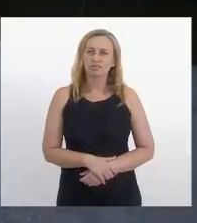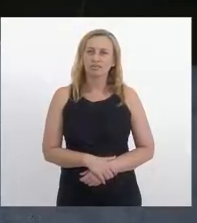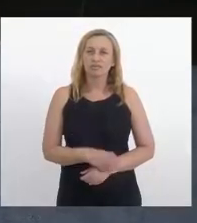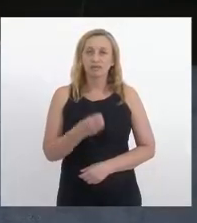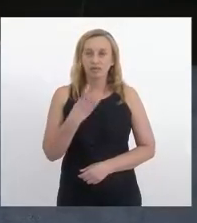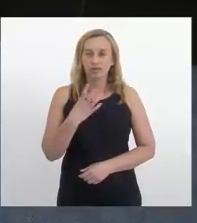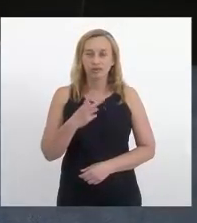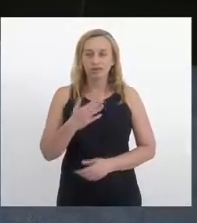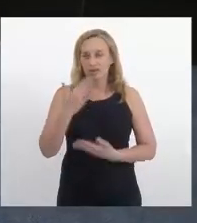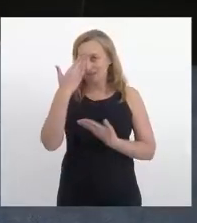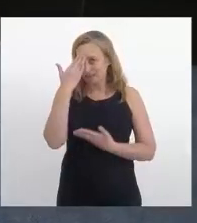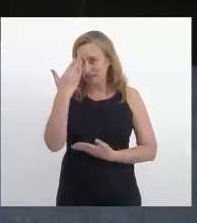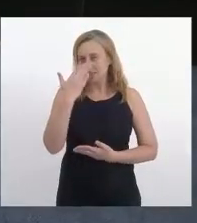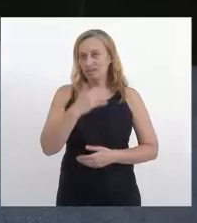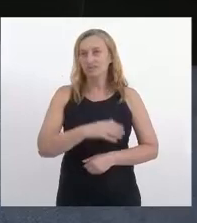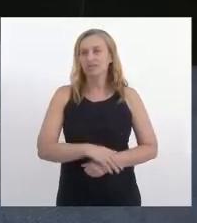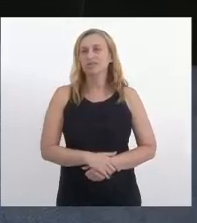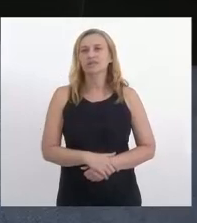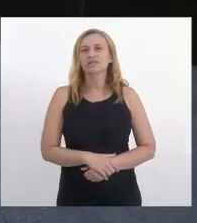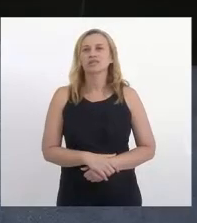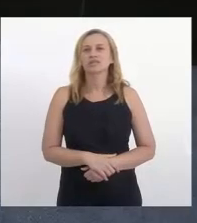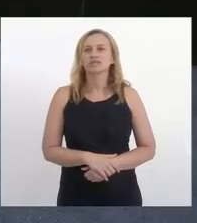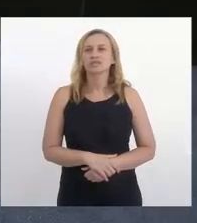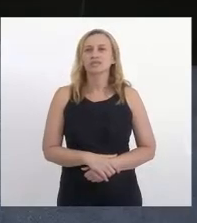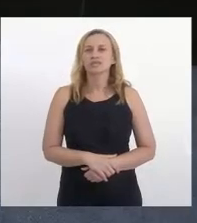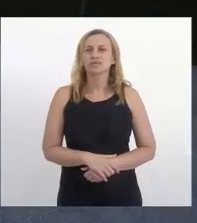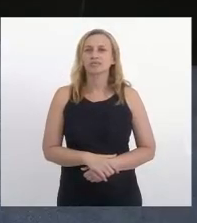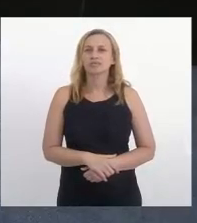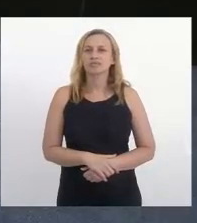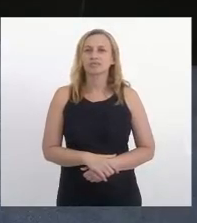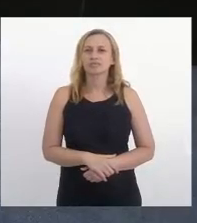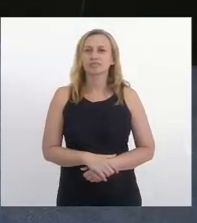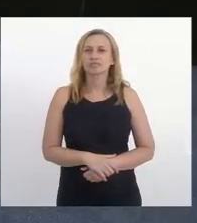Bem, vamos ao agradecimento.